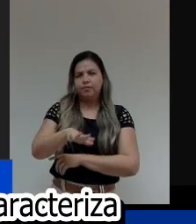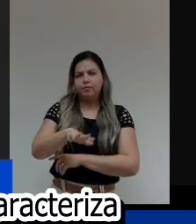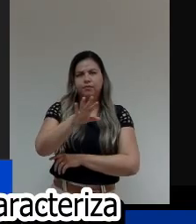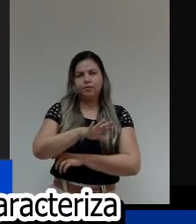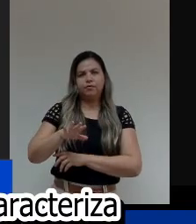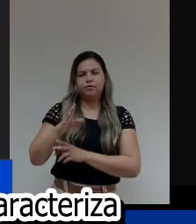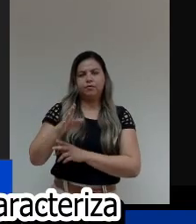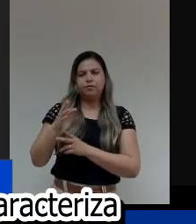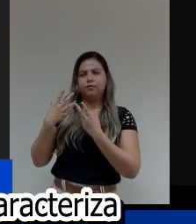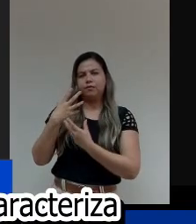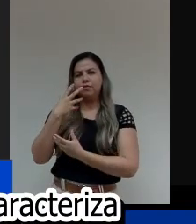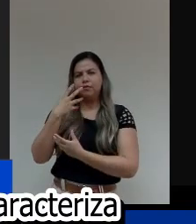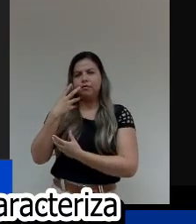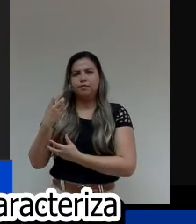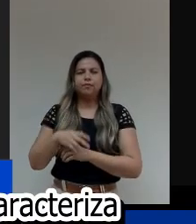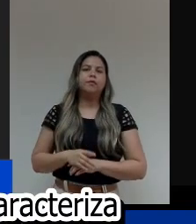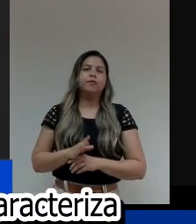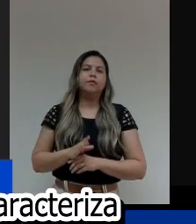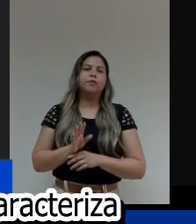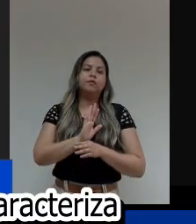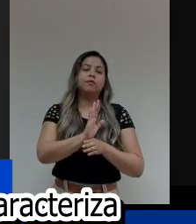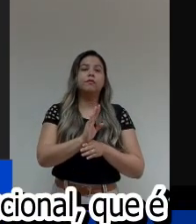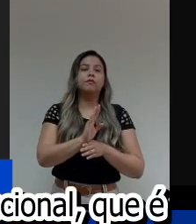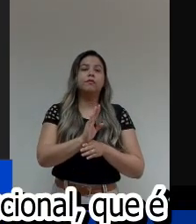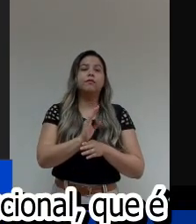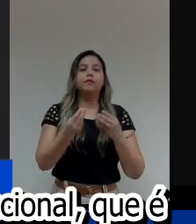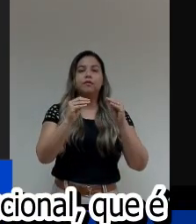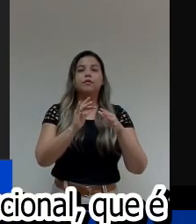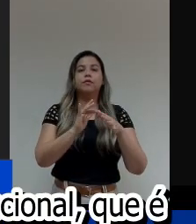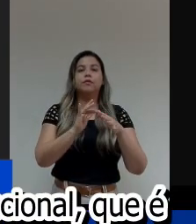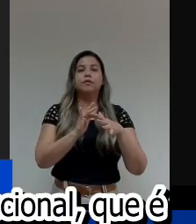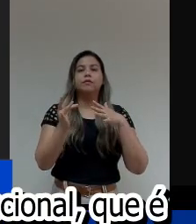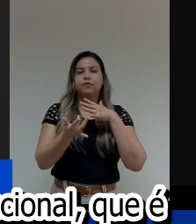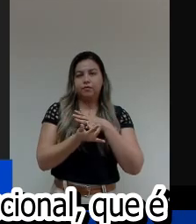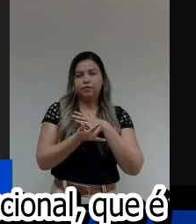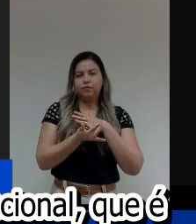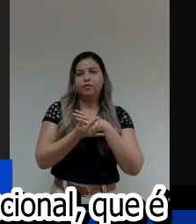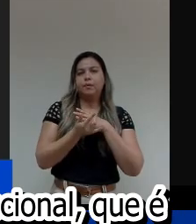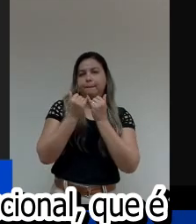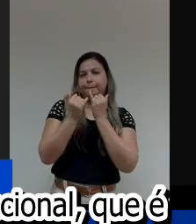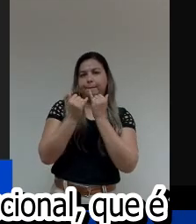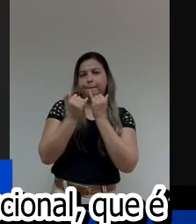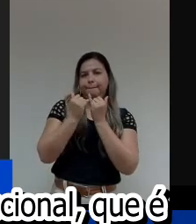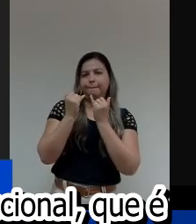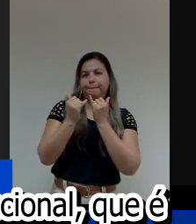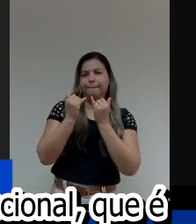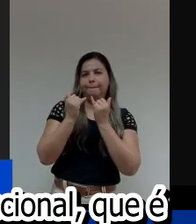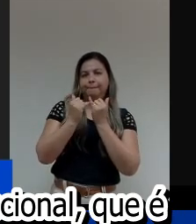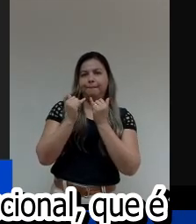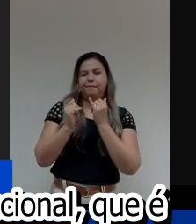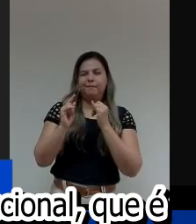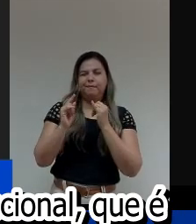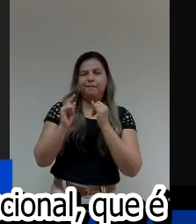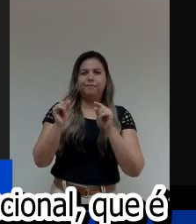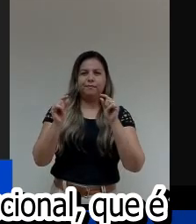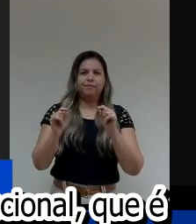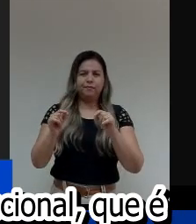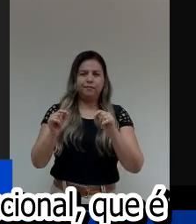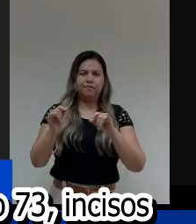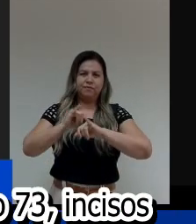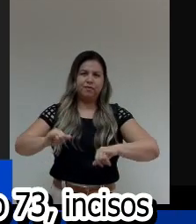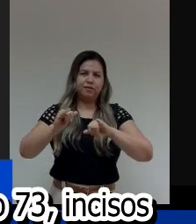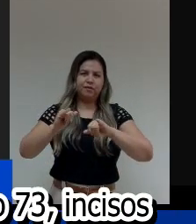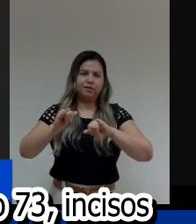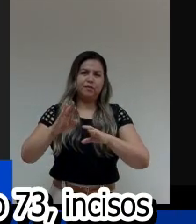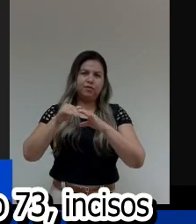recorrente argumentou que o vídeo publicado caracteriza propaganda eleitoral disfarçada de propaganda institucional, o que